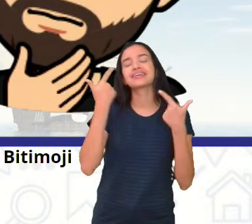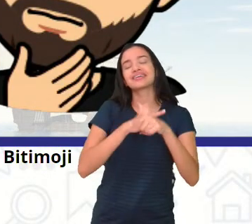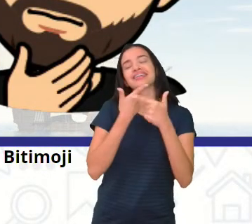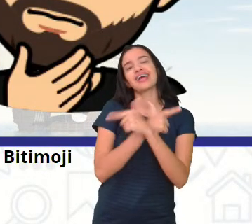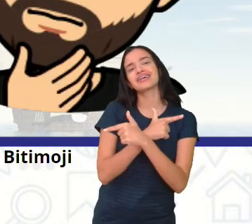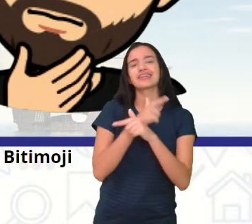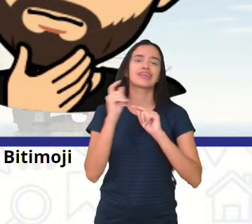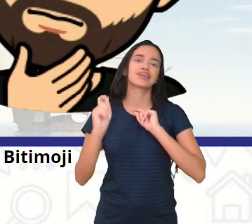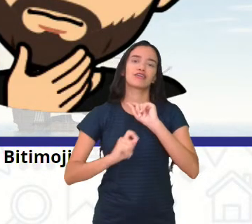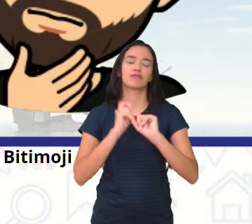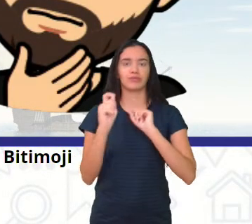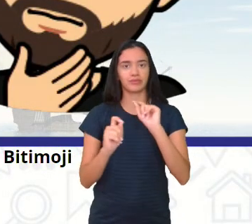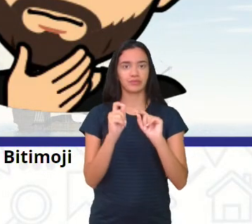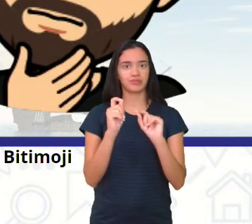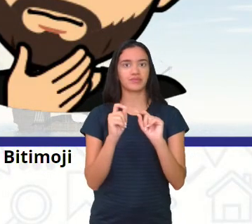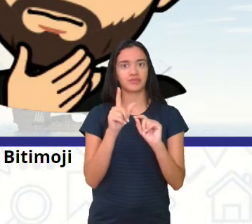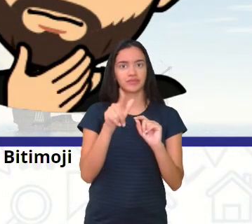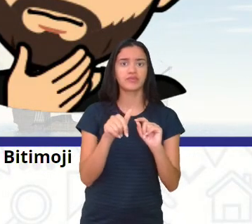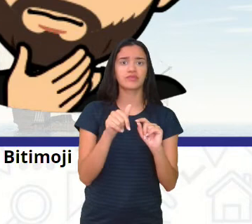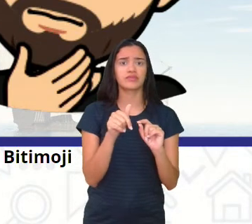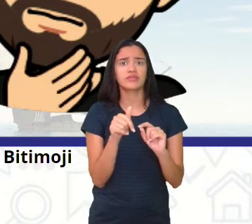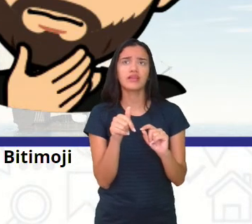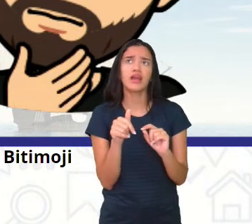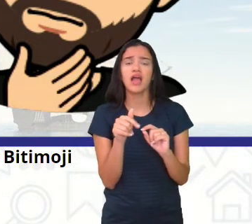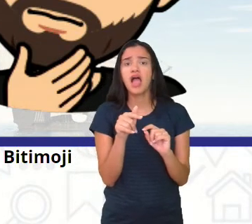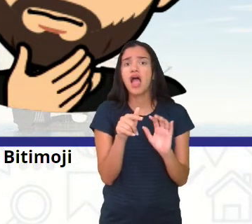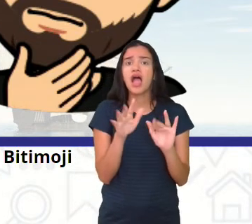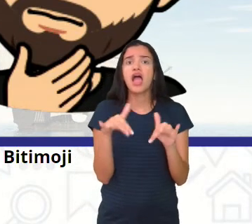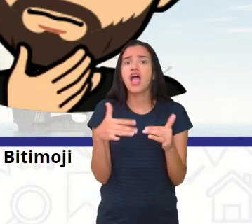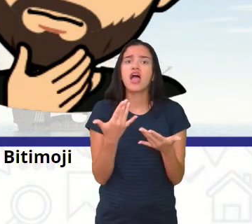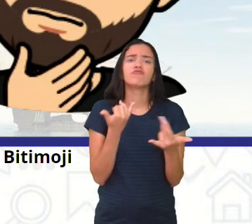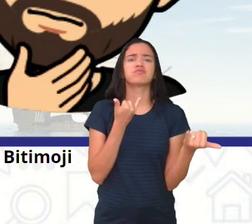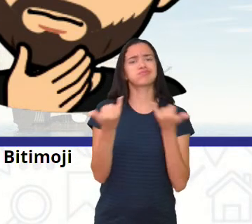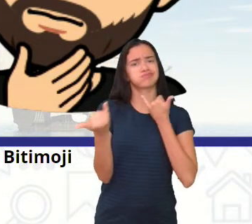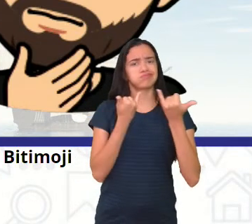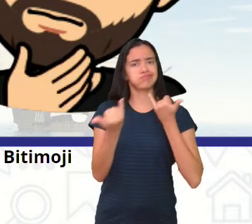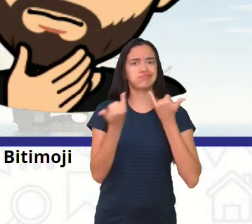engraçado que por mais fontes de